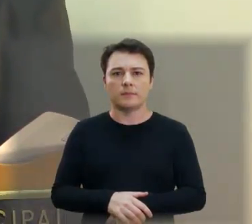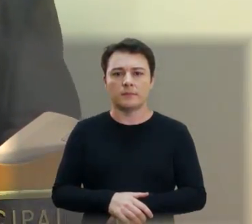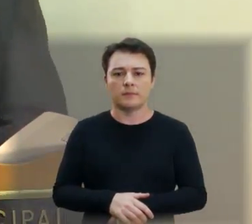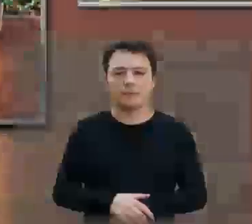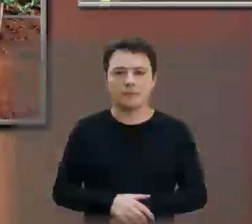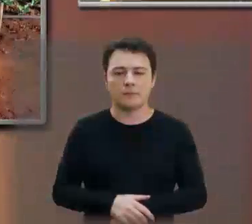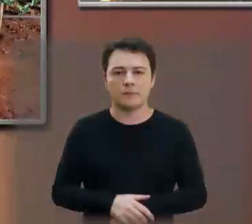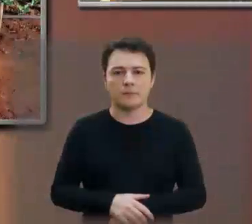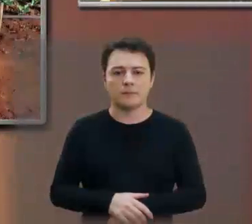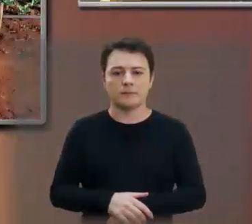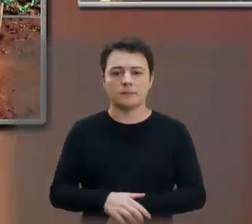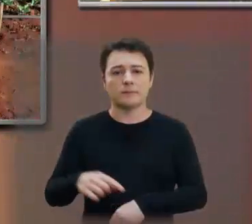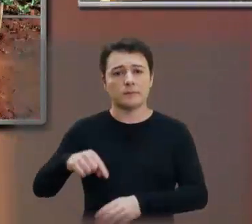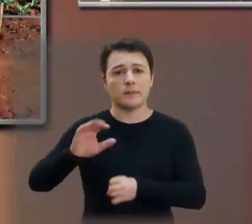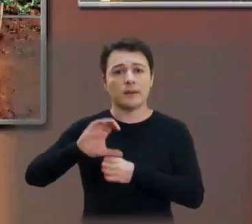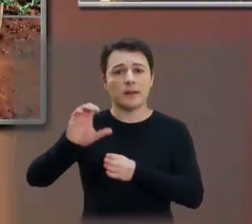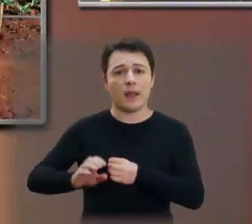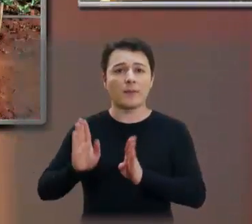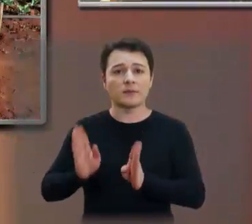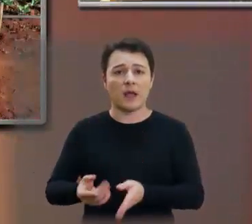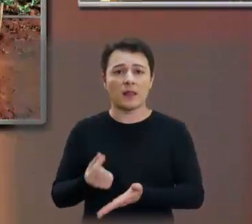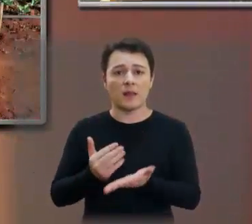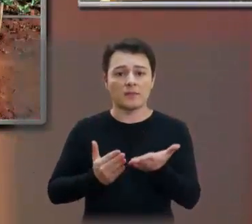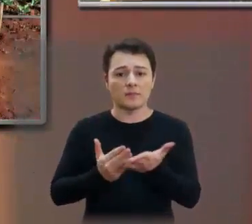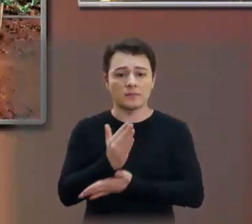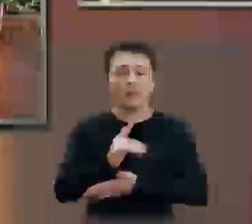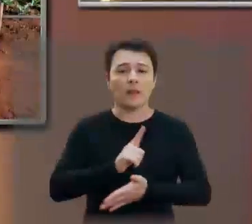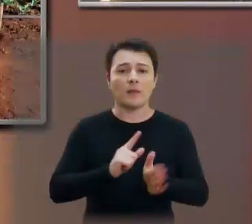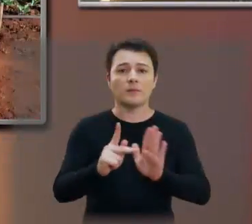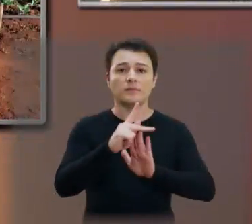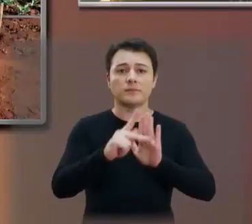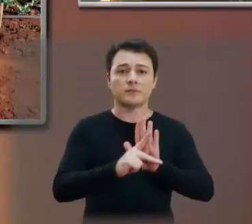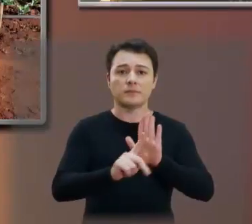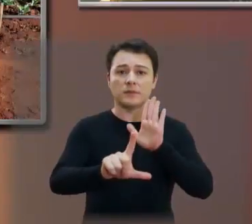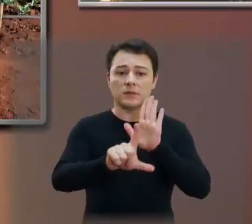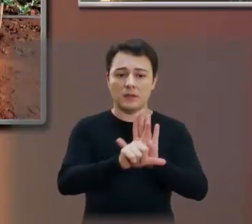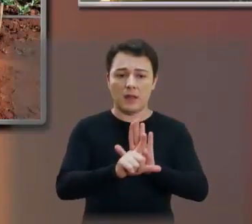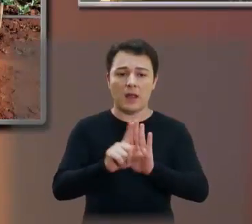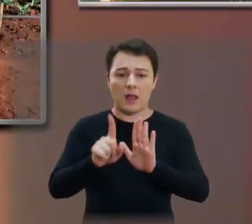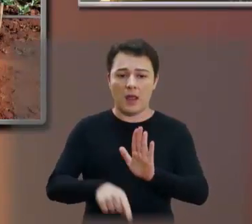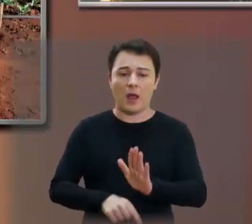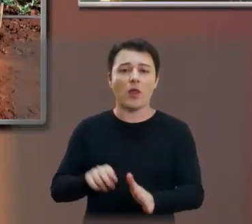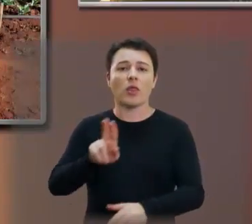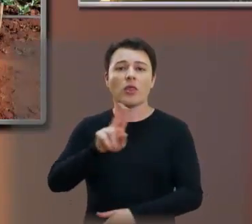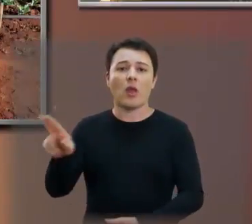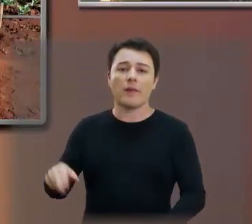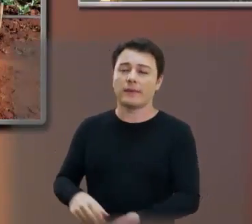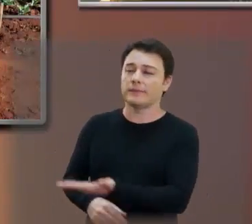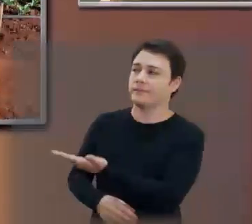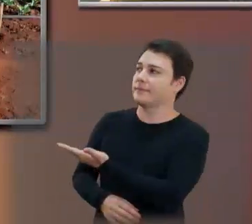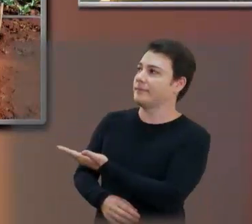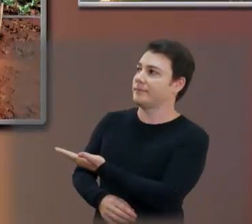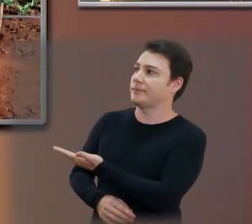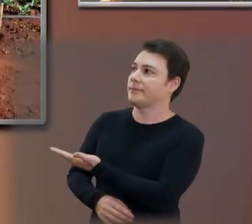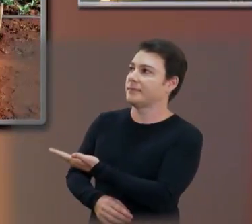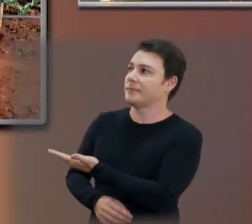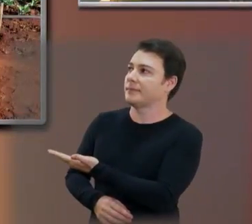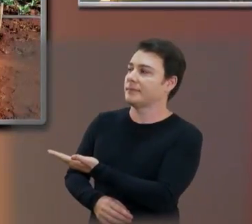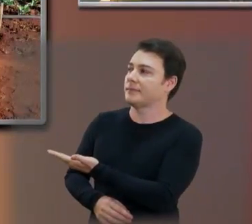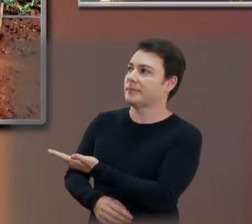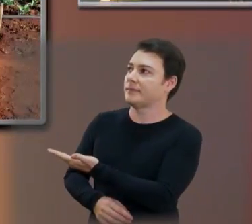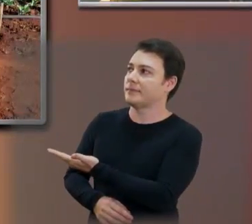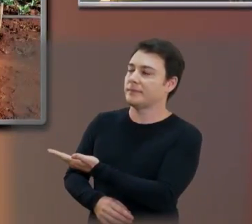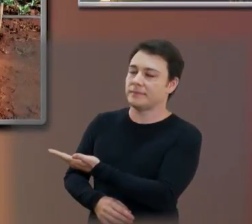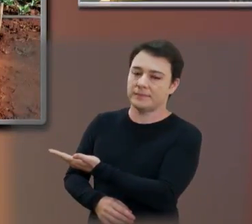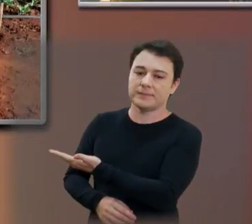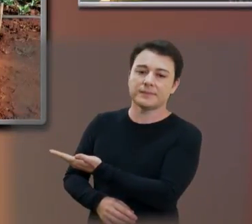aqui aprovou um projeto chamado Projeto de Lei Colhendo Dignidade, onde foi as hordas comunitárias. Essa aqui foi uma indicação